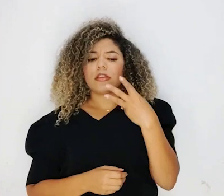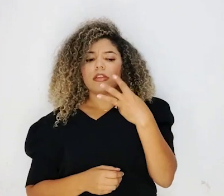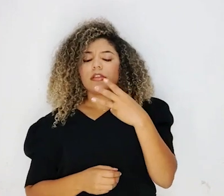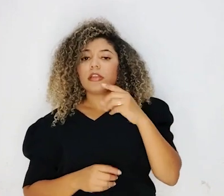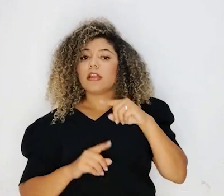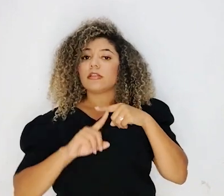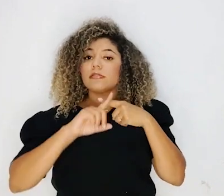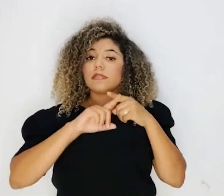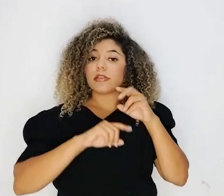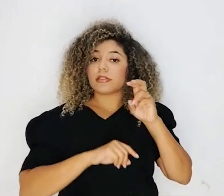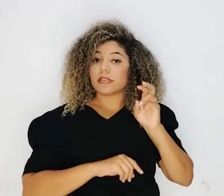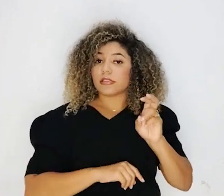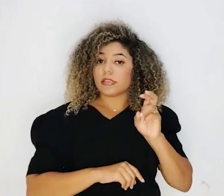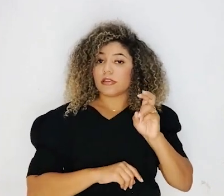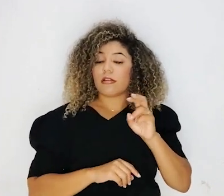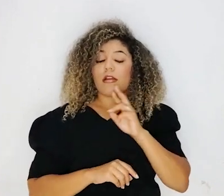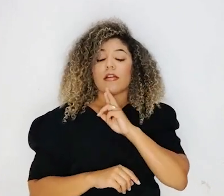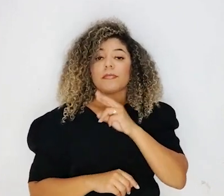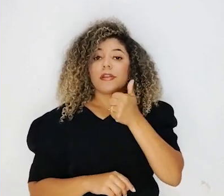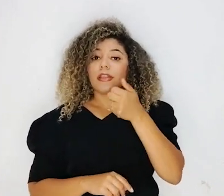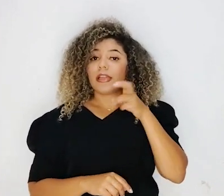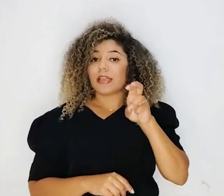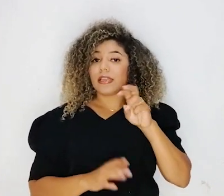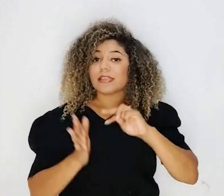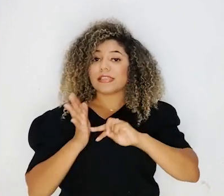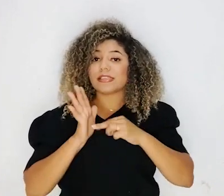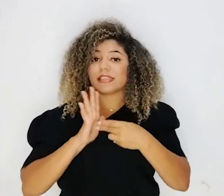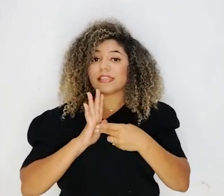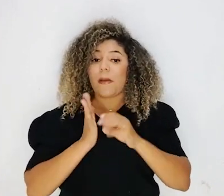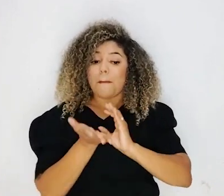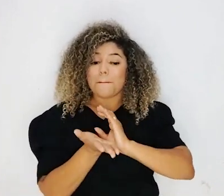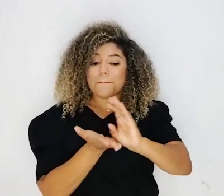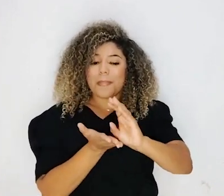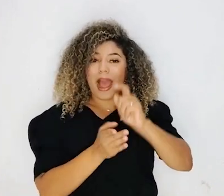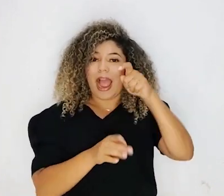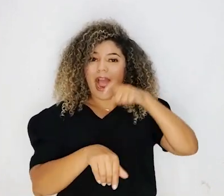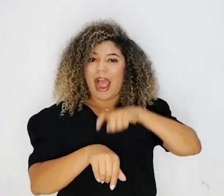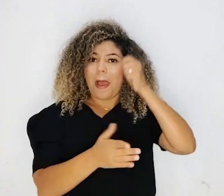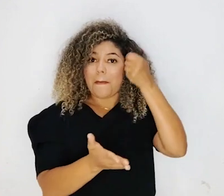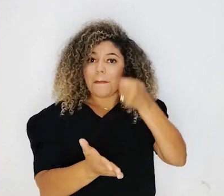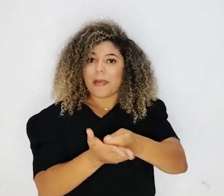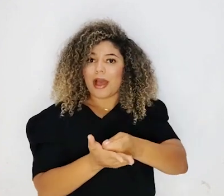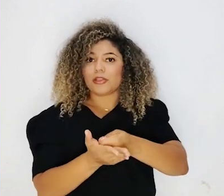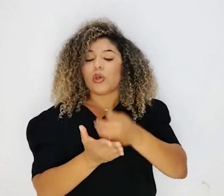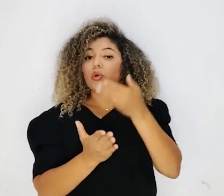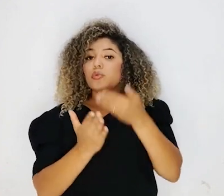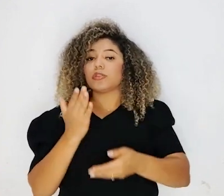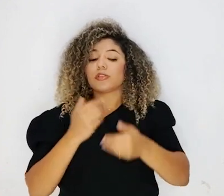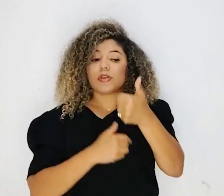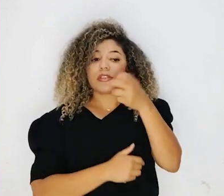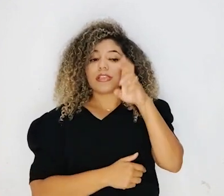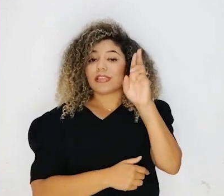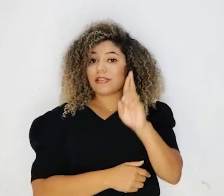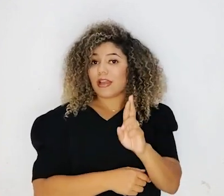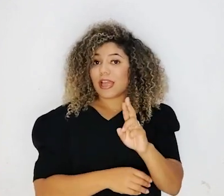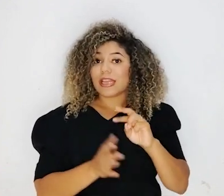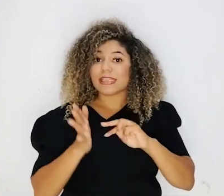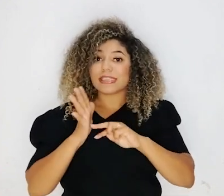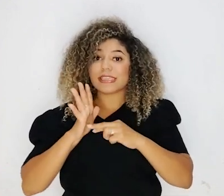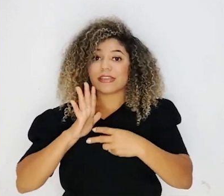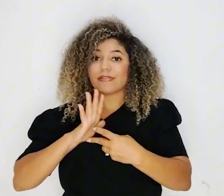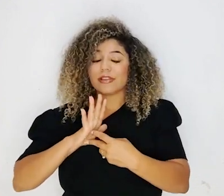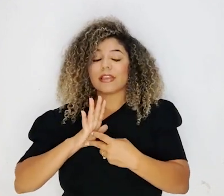3 vezes 5, 15. Quer dizer que à vista, vamos ter um desconto de R$15.